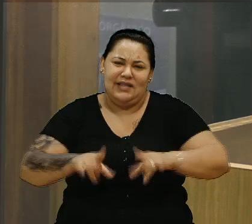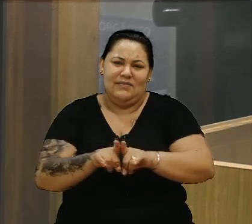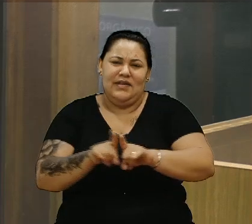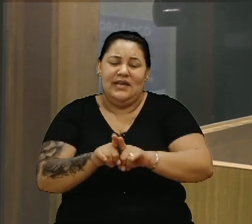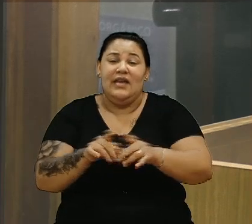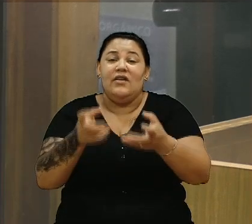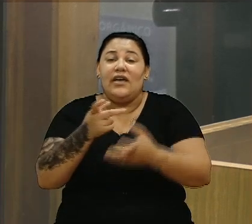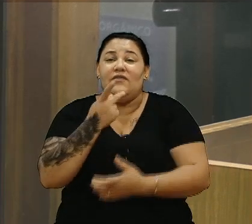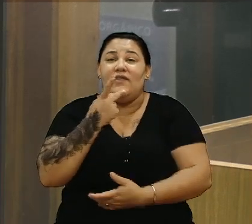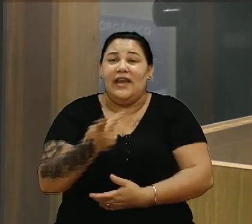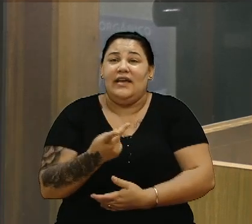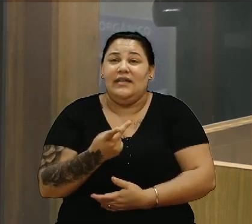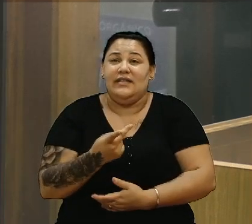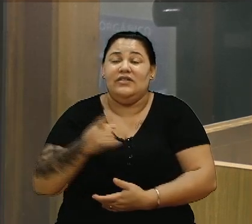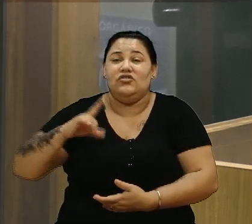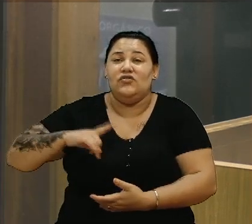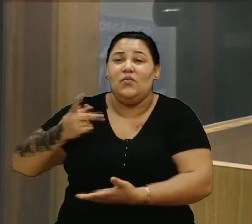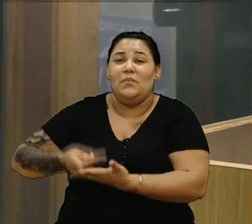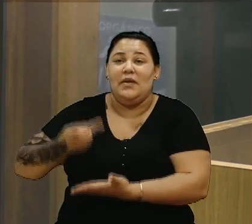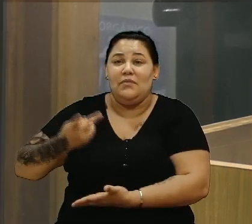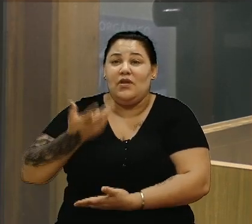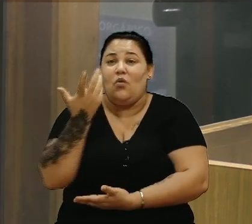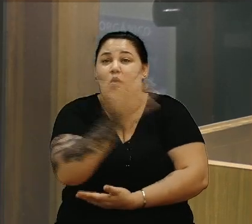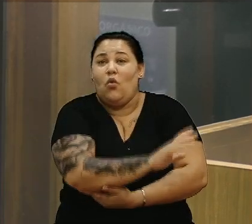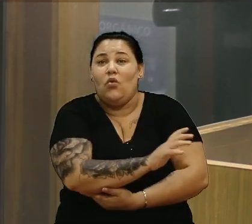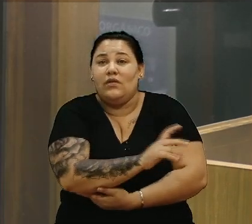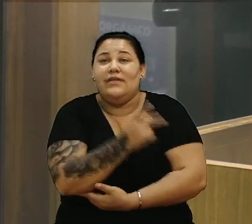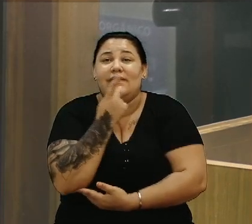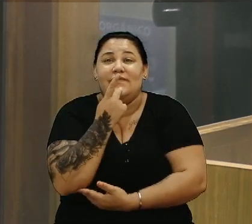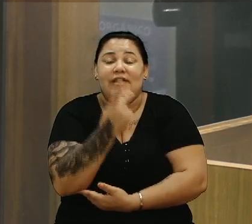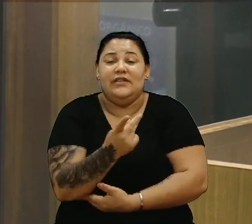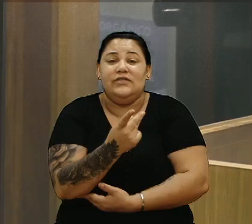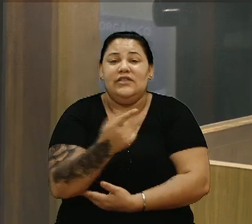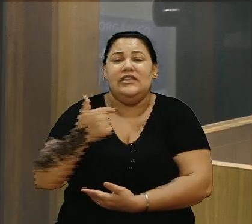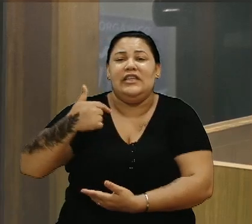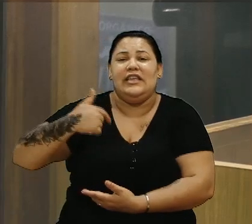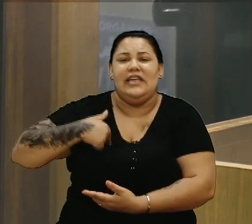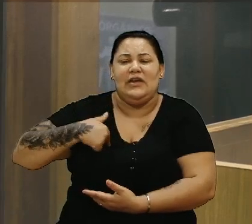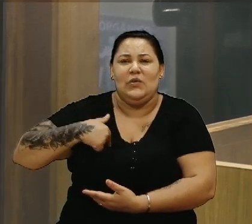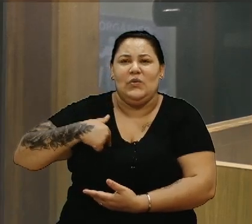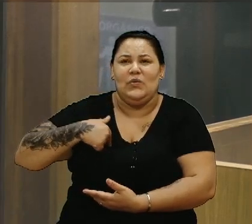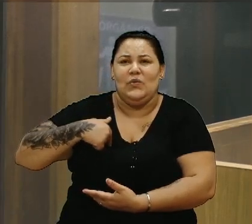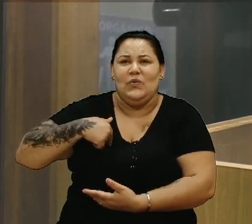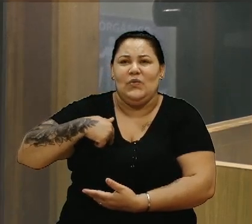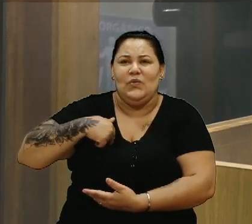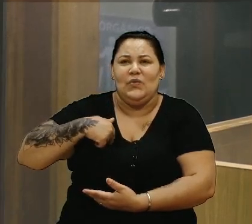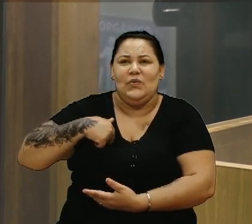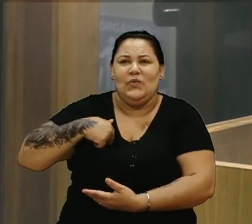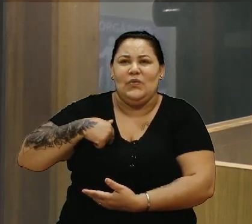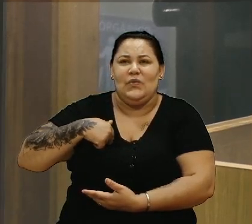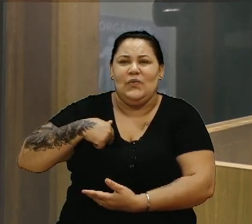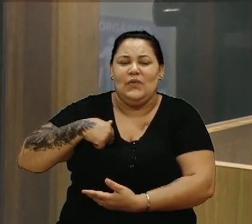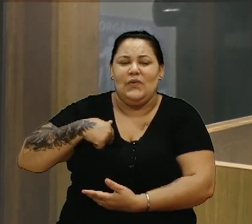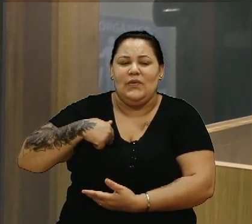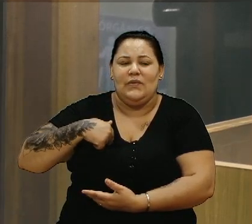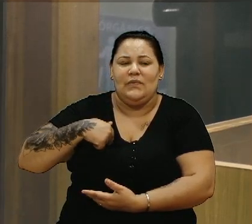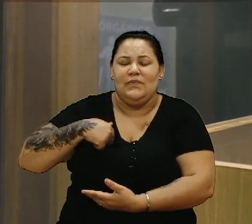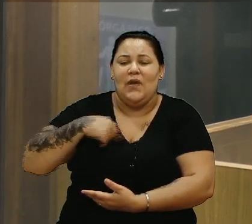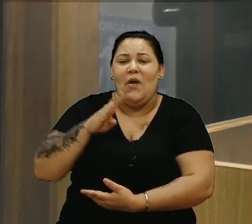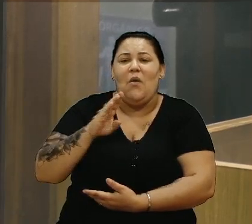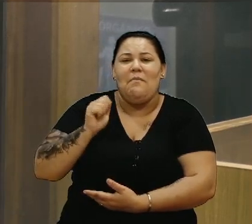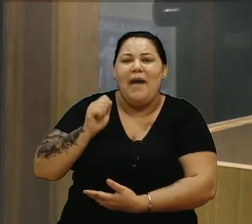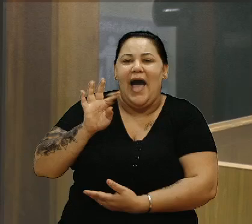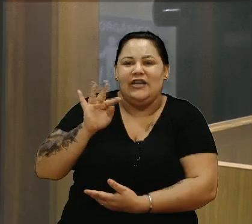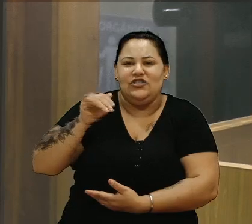que recebi um título aí da oposição me chamando de Batman. Queria dizer que o Batman trabalha só na noite, eu e minha equipe de manhã, de tarde e